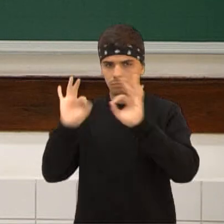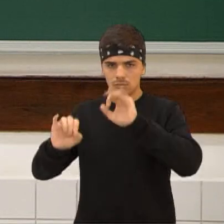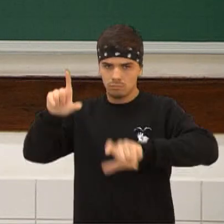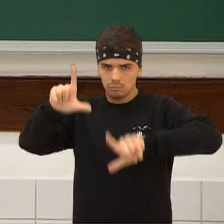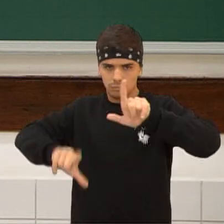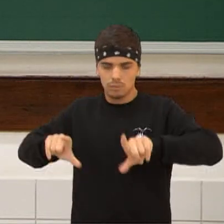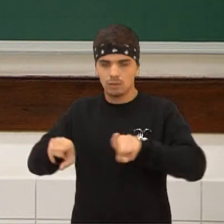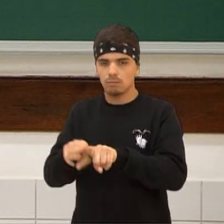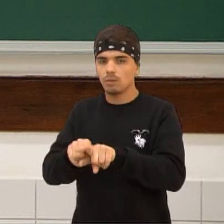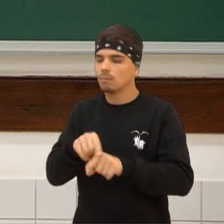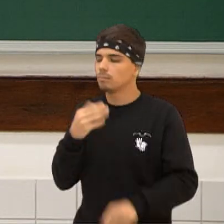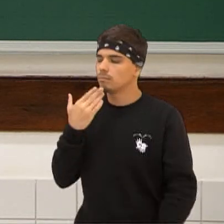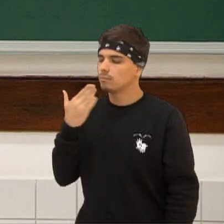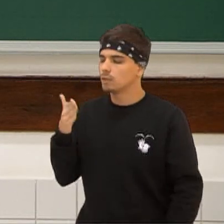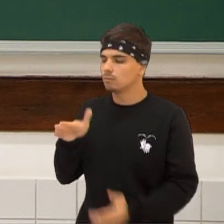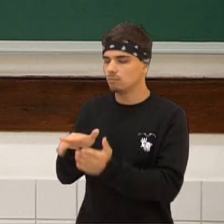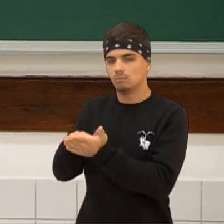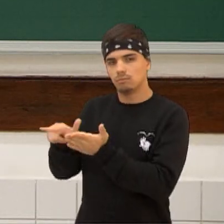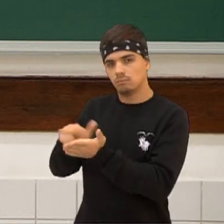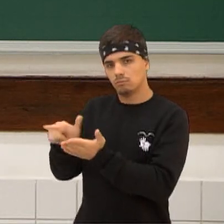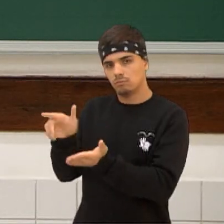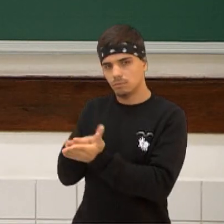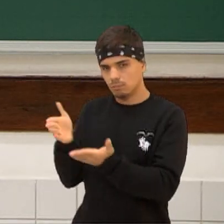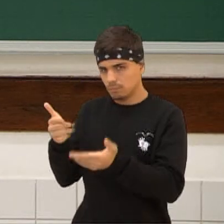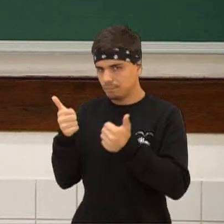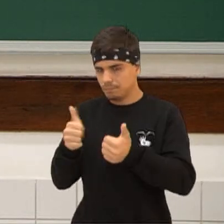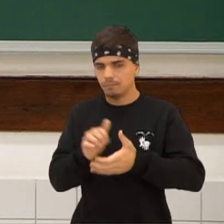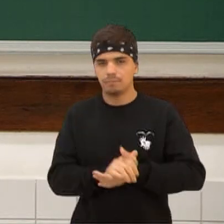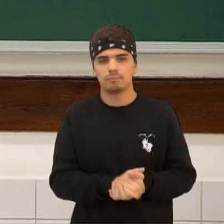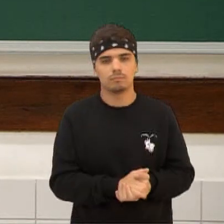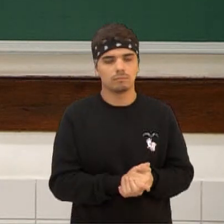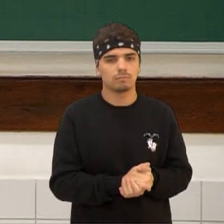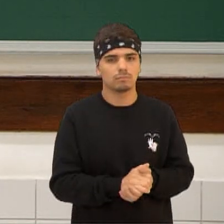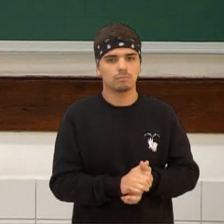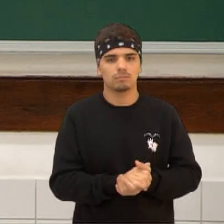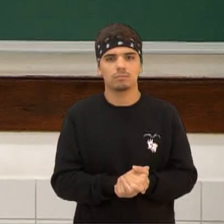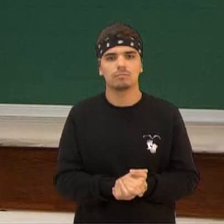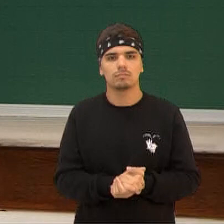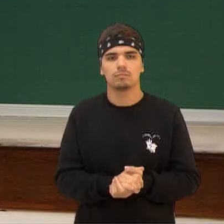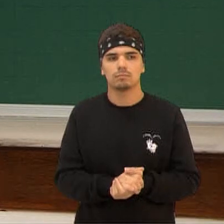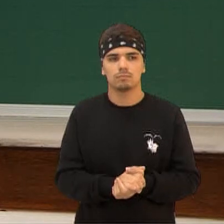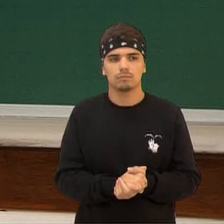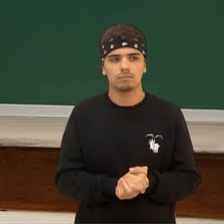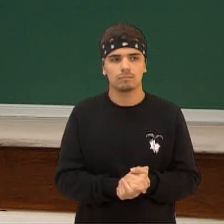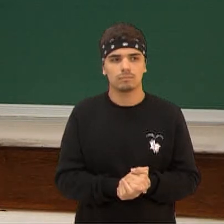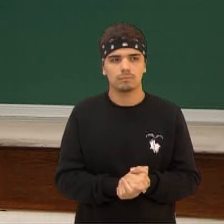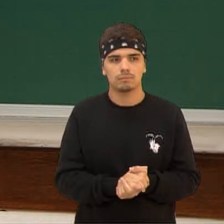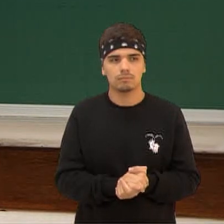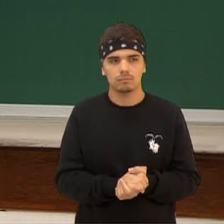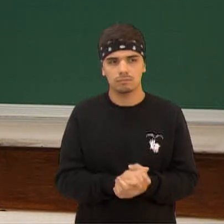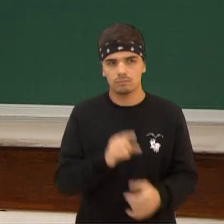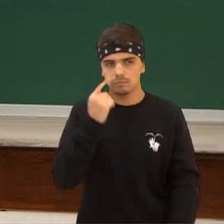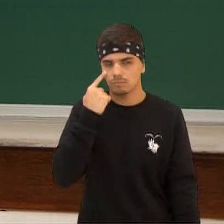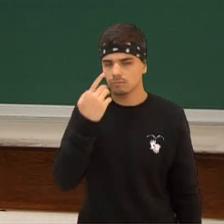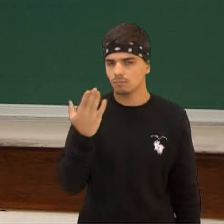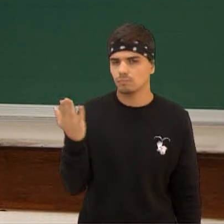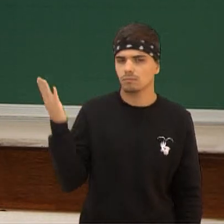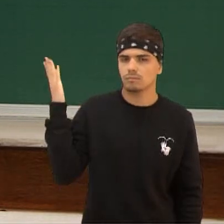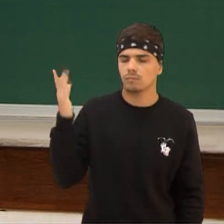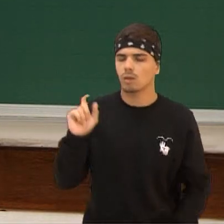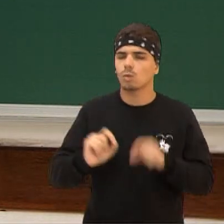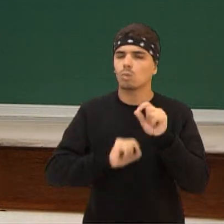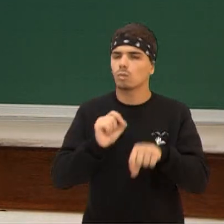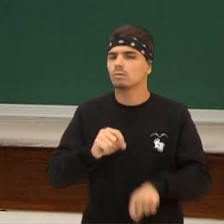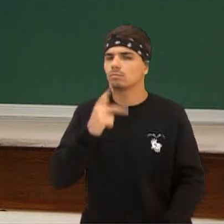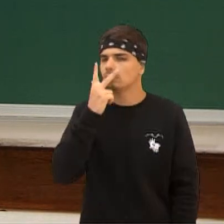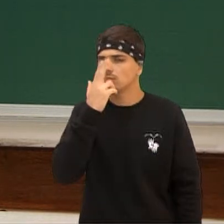pedir o teu kit impresso. Belezinha? Tranquilo? Então, let's go! Black Awareness Day. What is it? Você sabe o